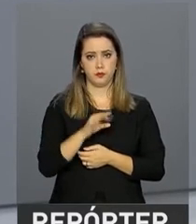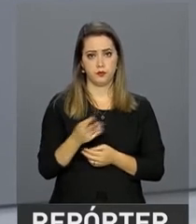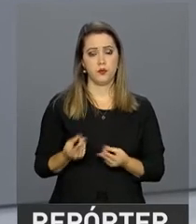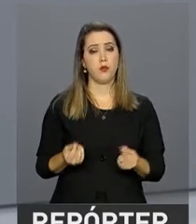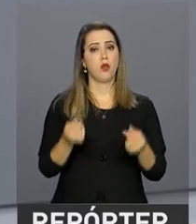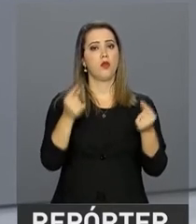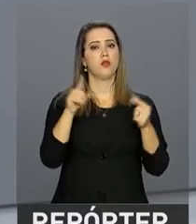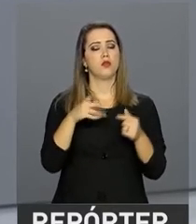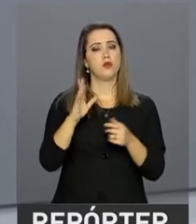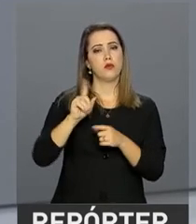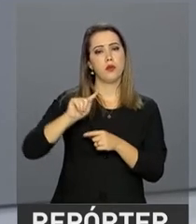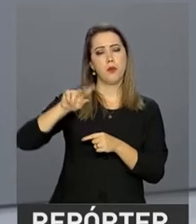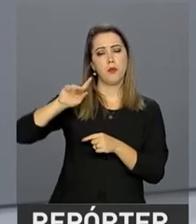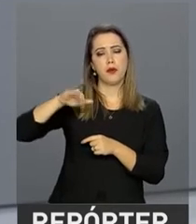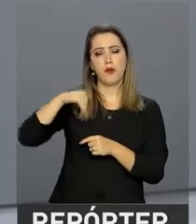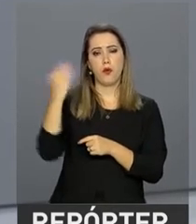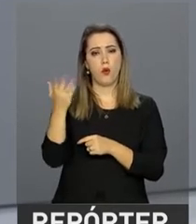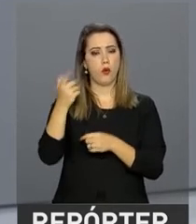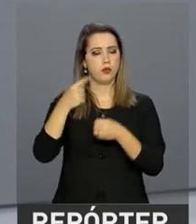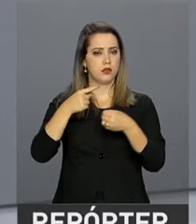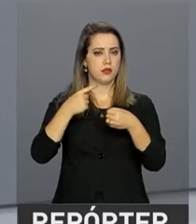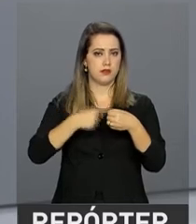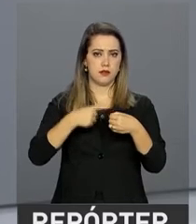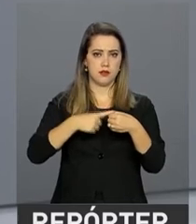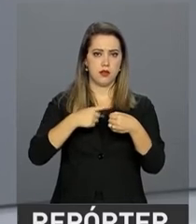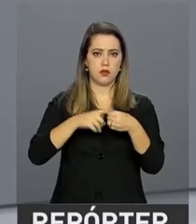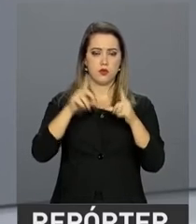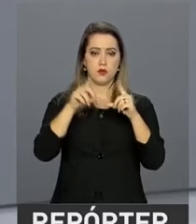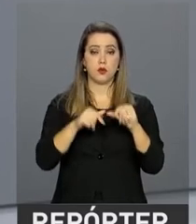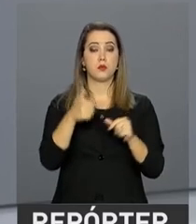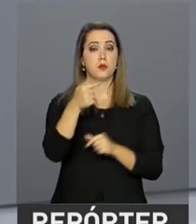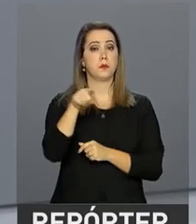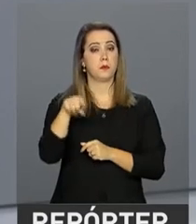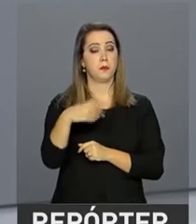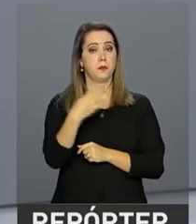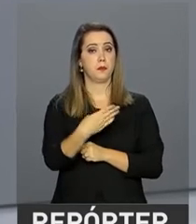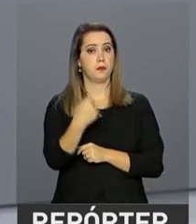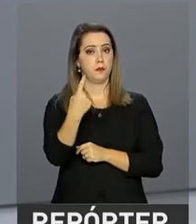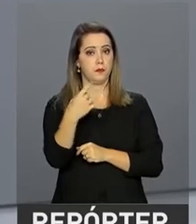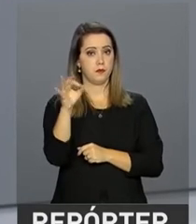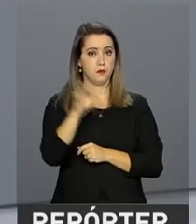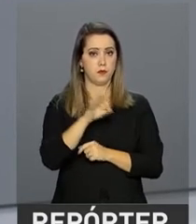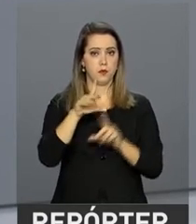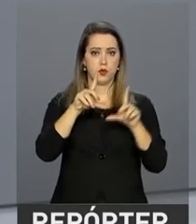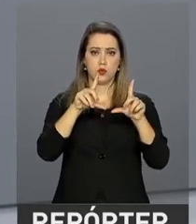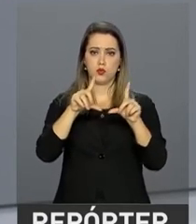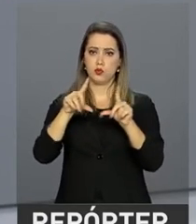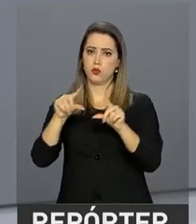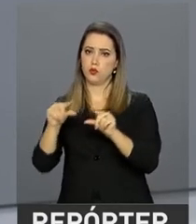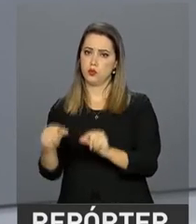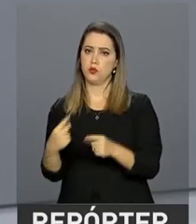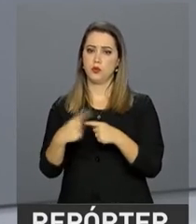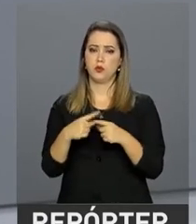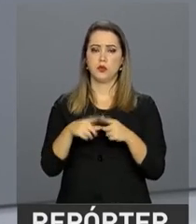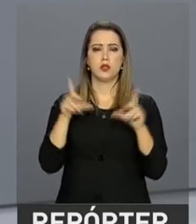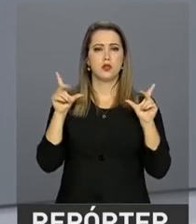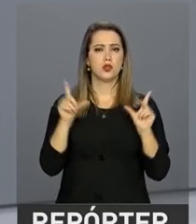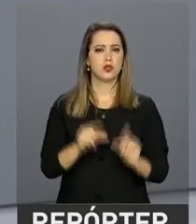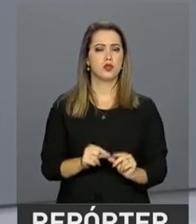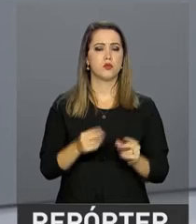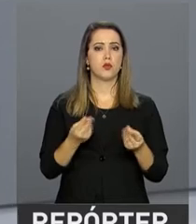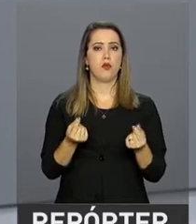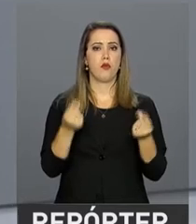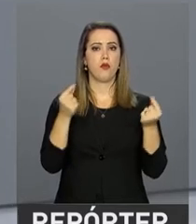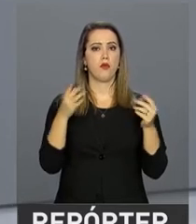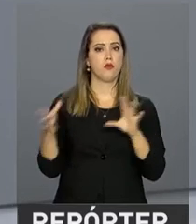as tarifas interurbanas vão cair até 7,41 por cento essa queda acontece por conta da redução das tarifas